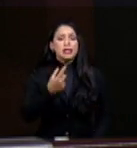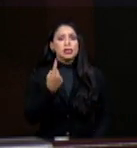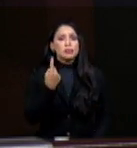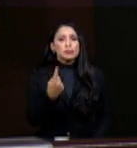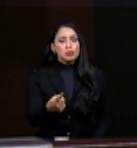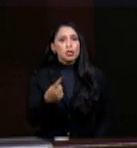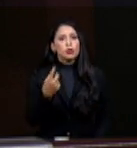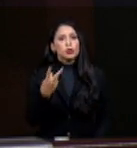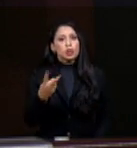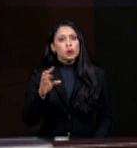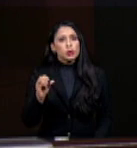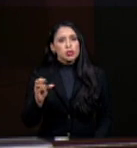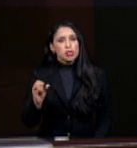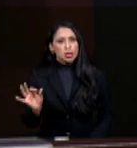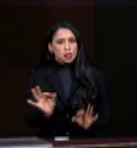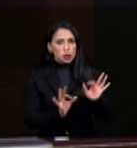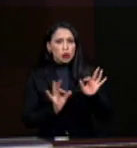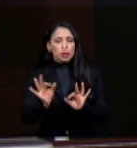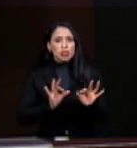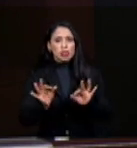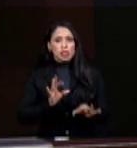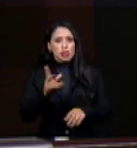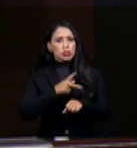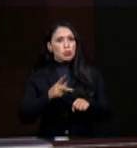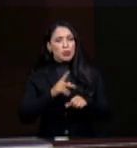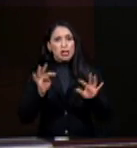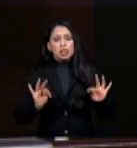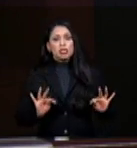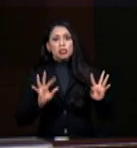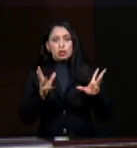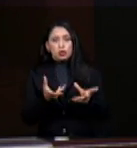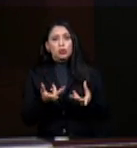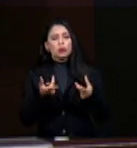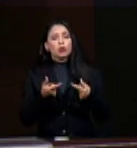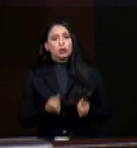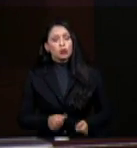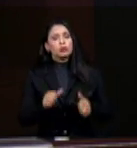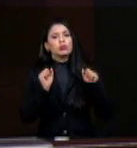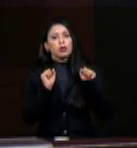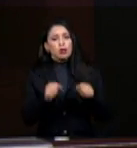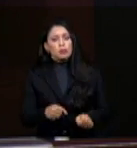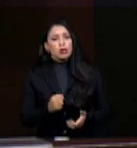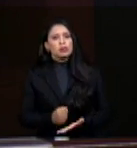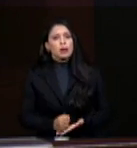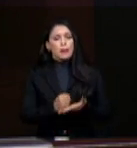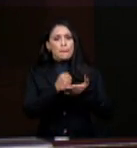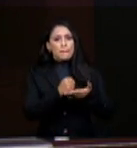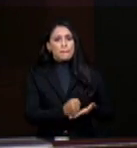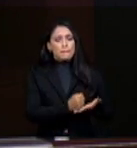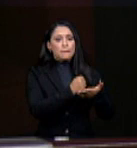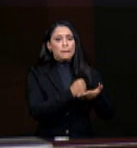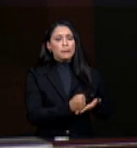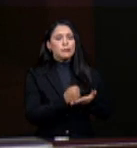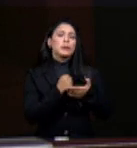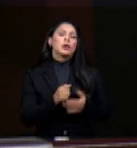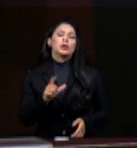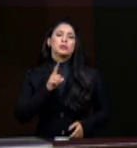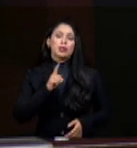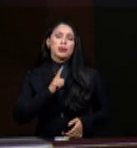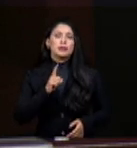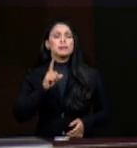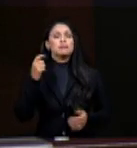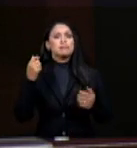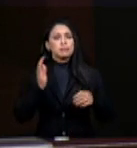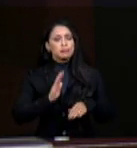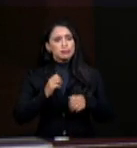1.200 organizações em todo o país sejam capazes de fornecer os serviços e apoio necessários para aqueles que mais